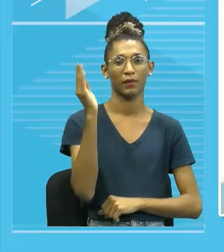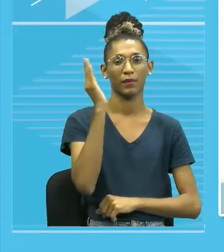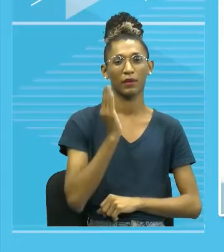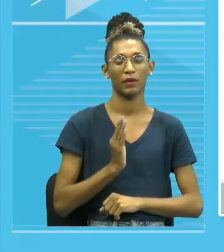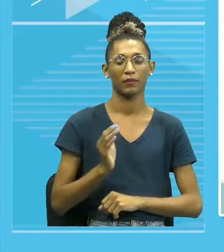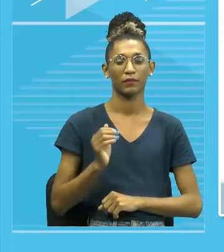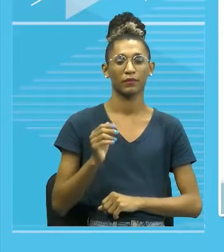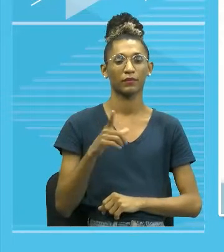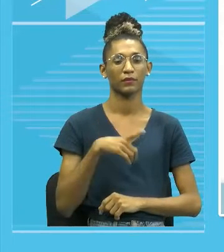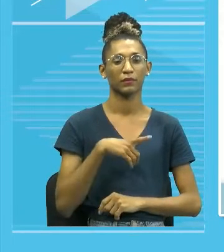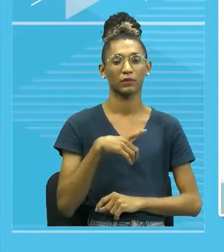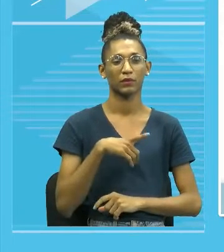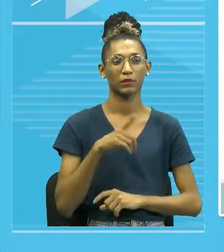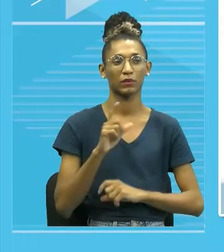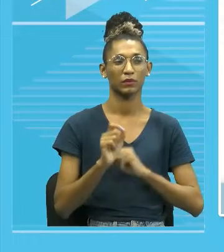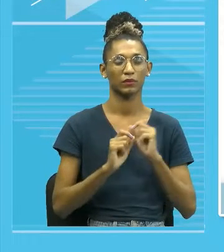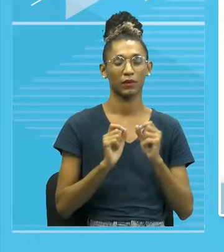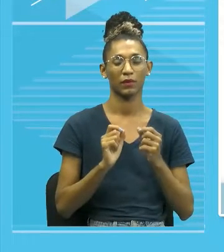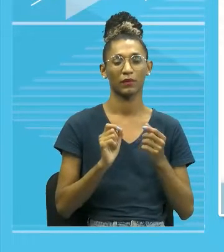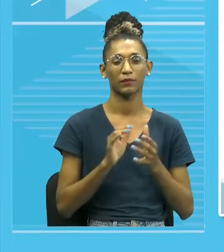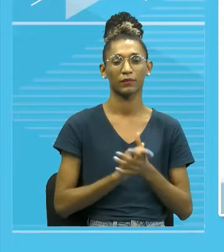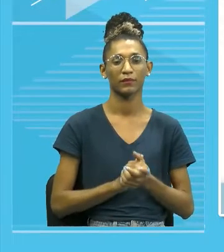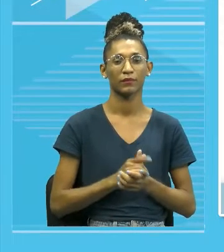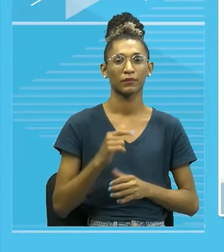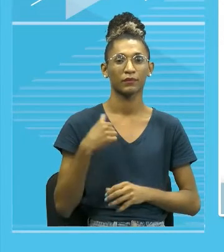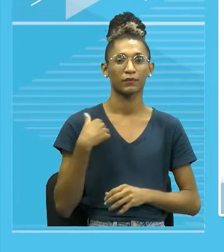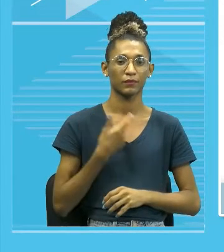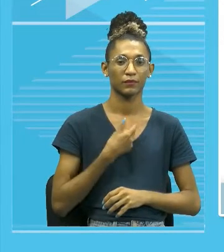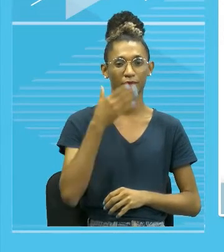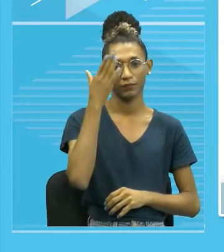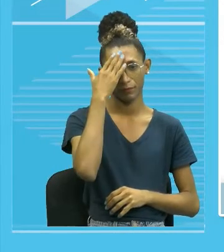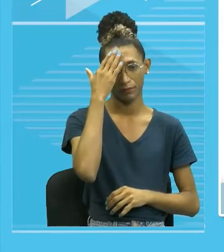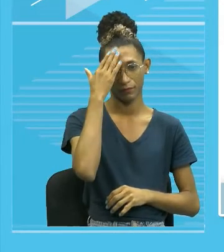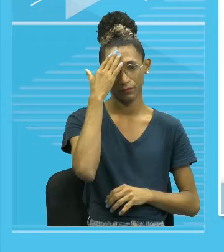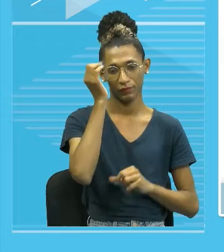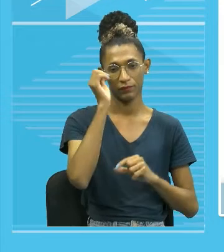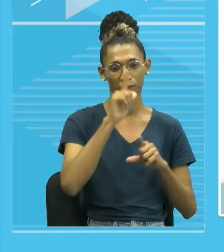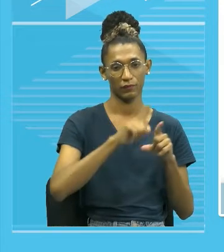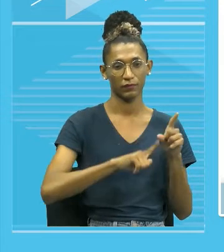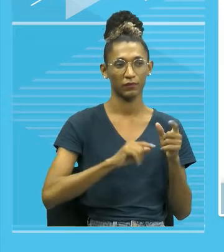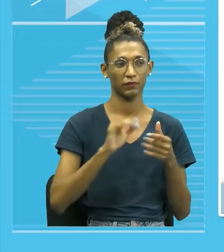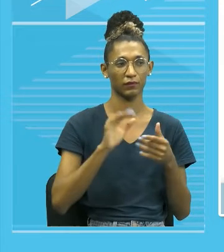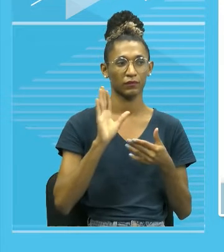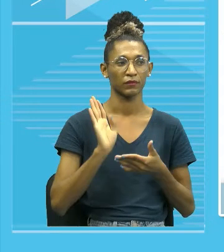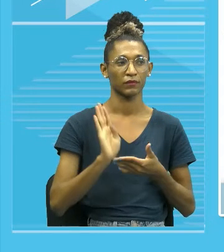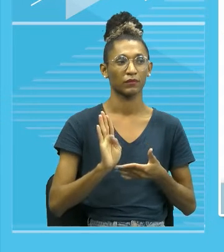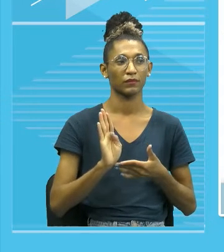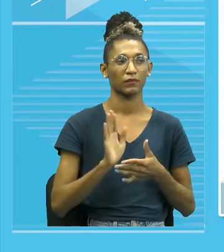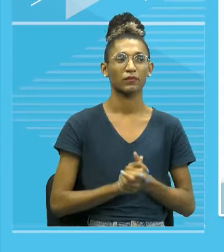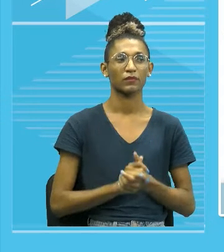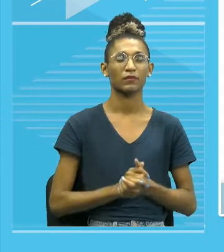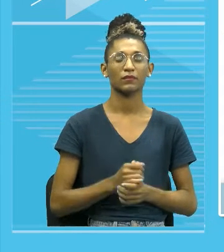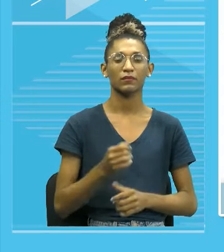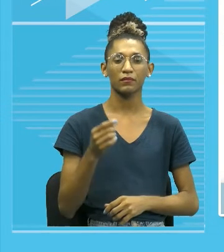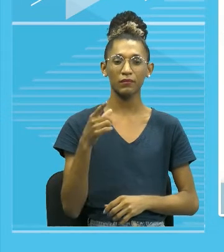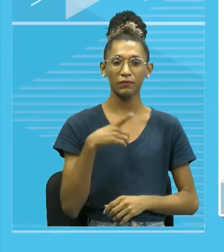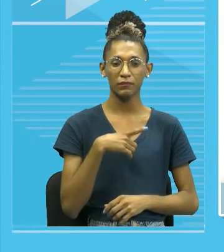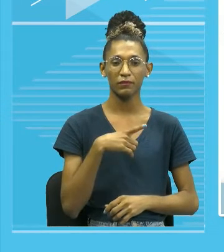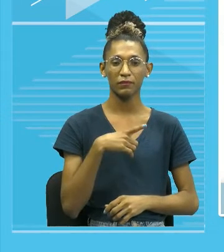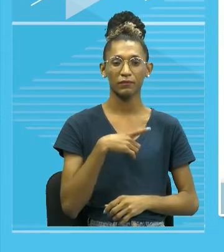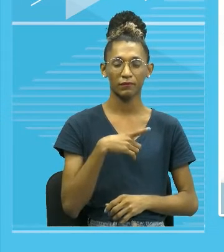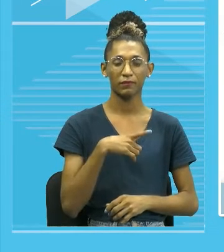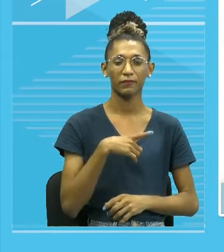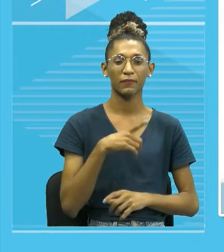tem a gente sabe que a letra b existe né